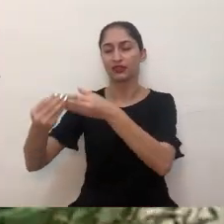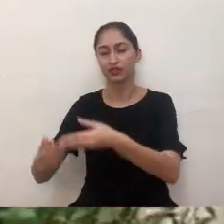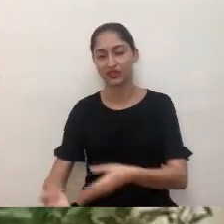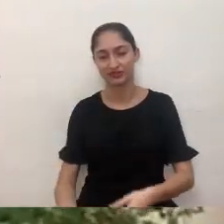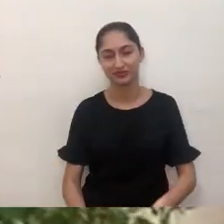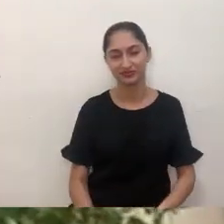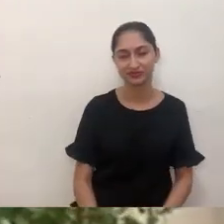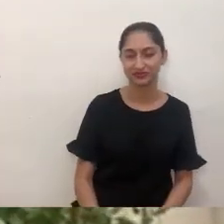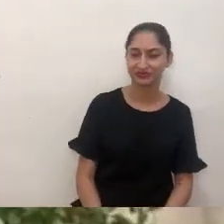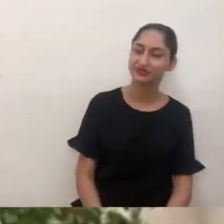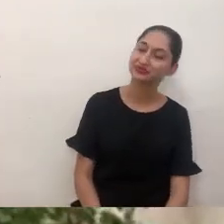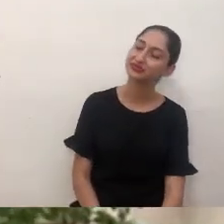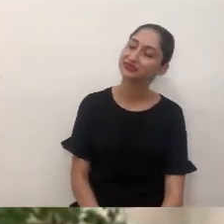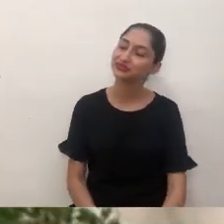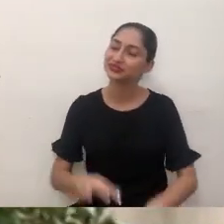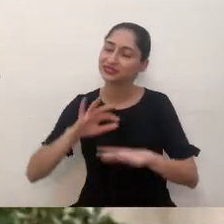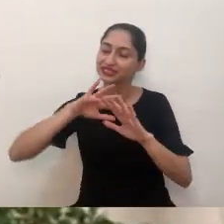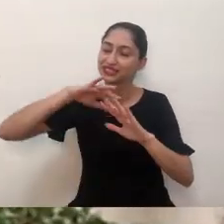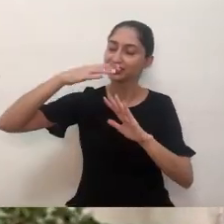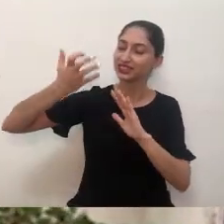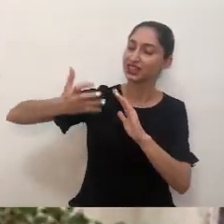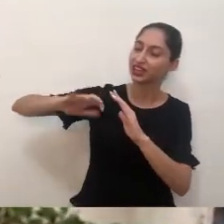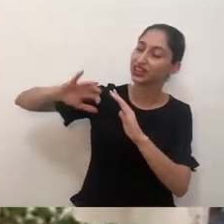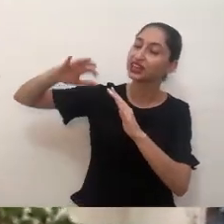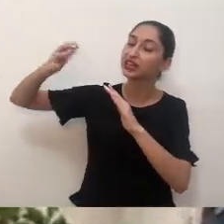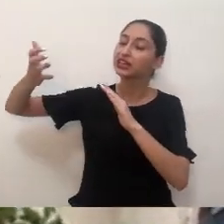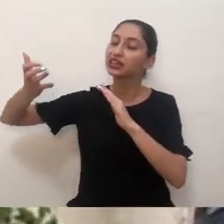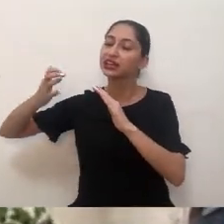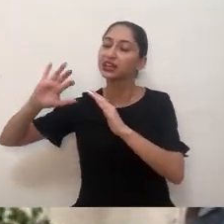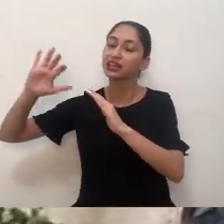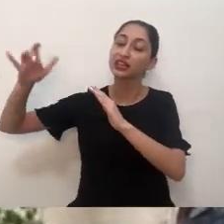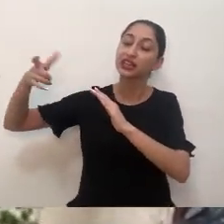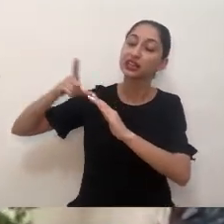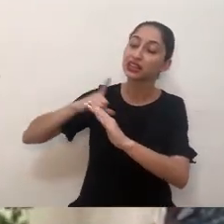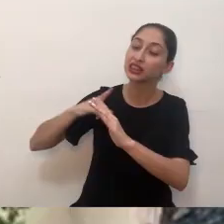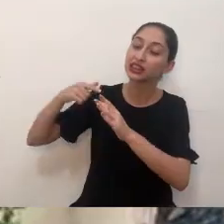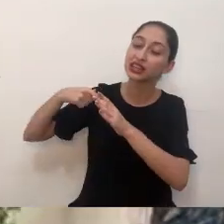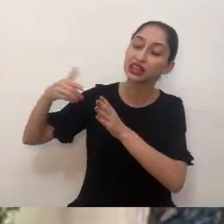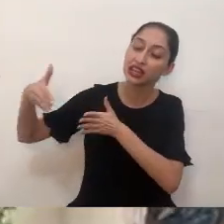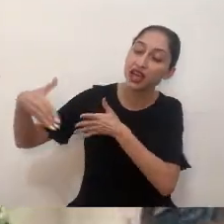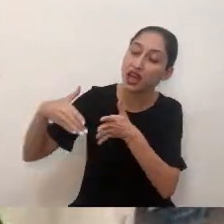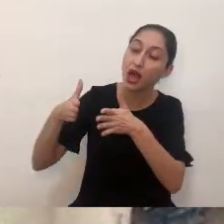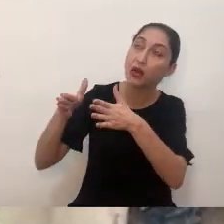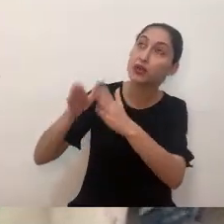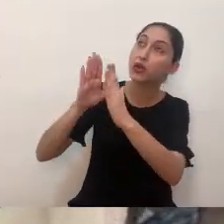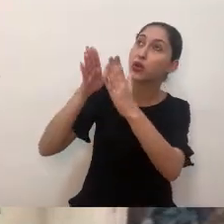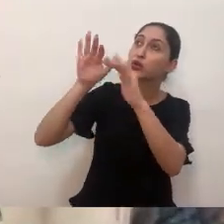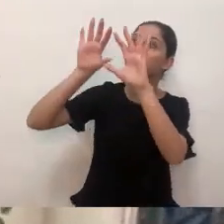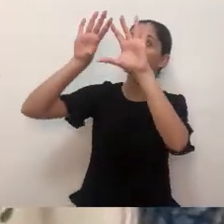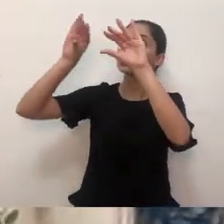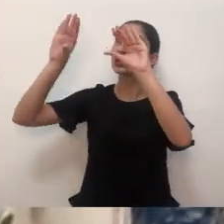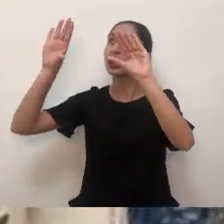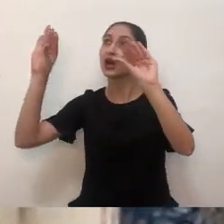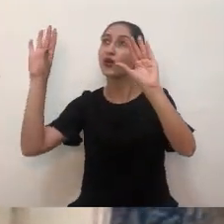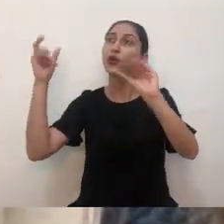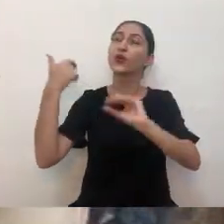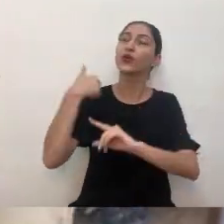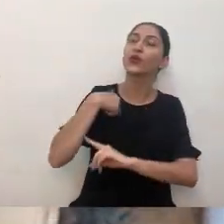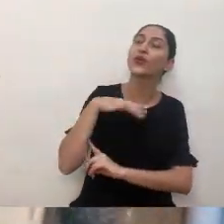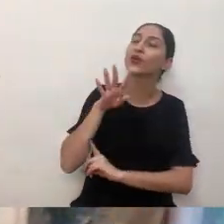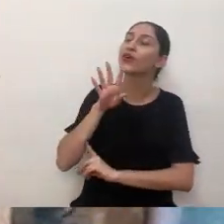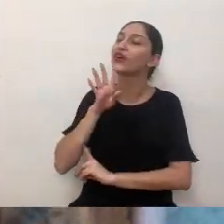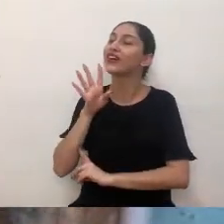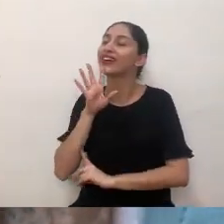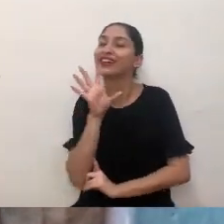Lá de trás daquela serra, lira do soldado, tem um caminho que vai pro céu. Lira do soldado, eu conheço meu